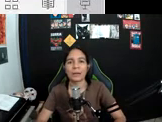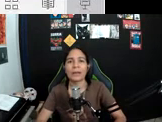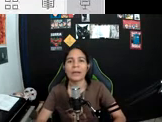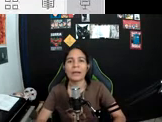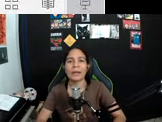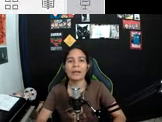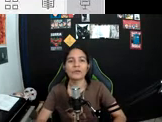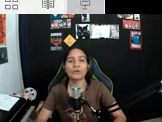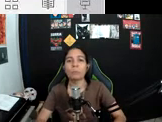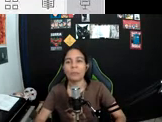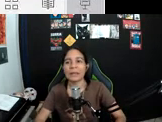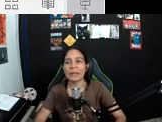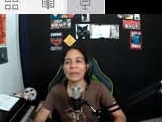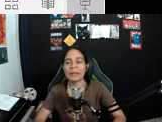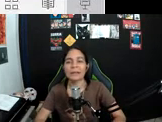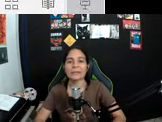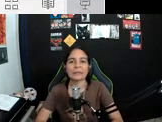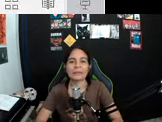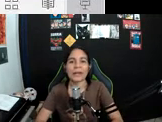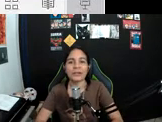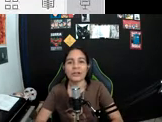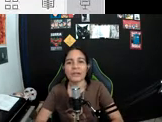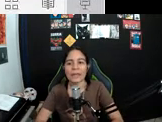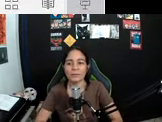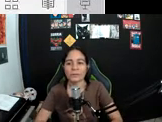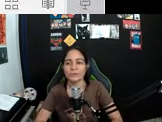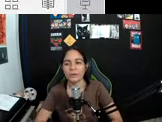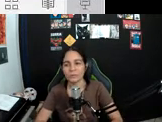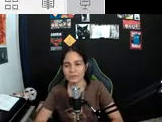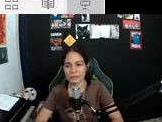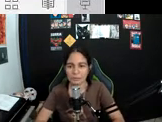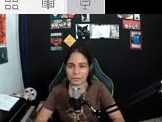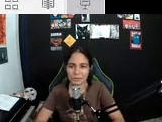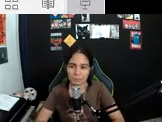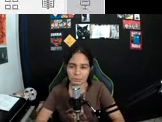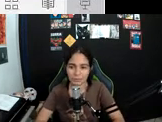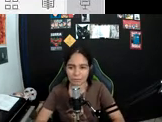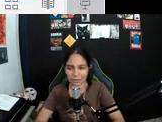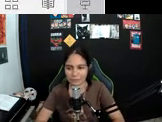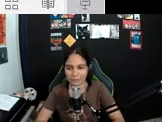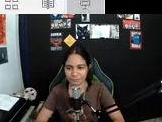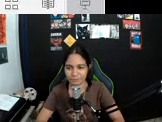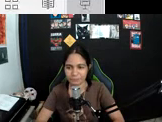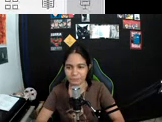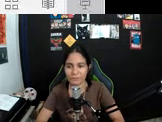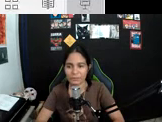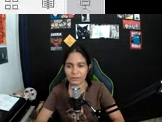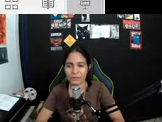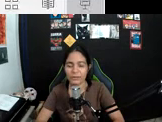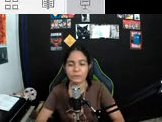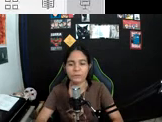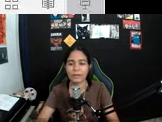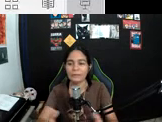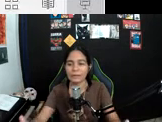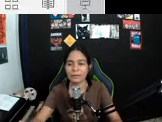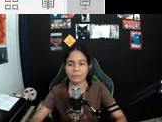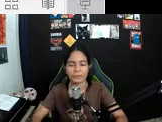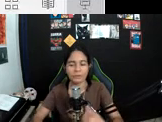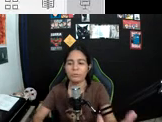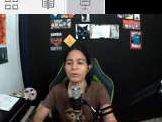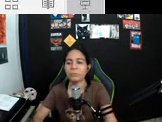lado para suprir a necessidade de egos de algumas categorias profissionais. Isso